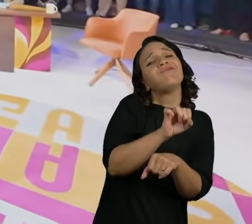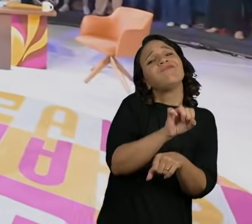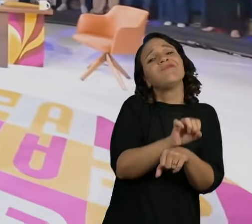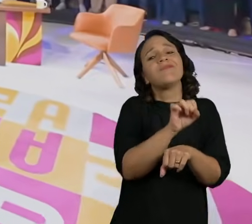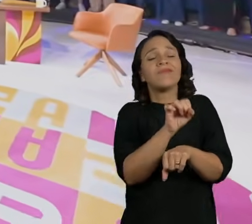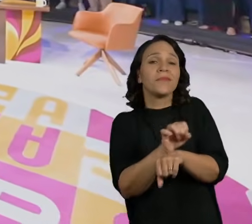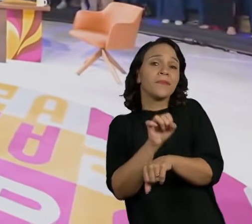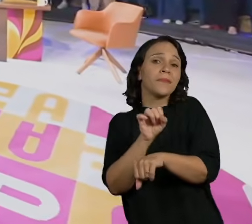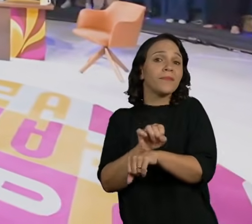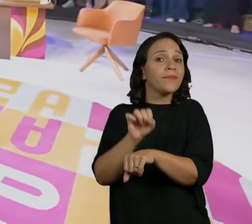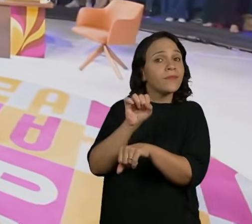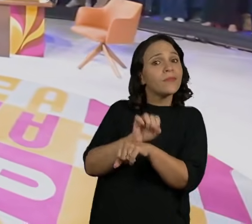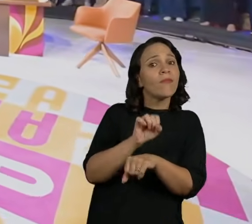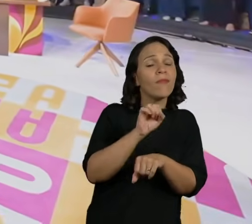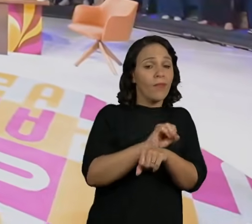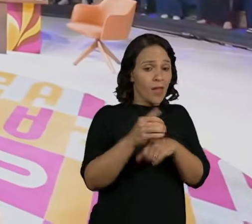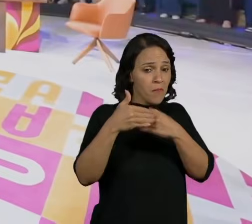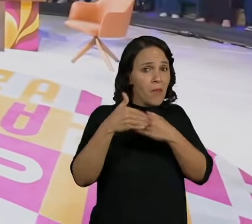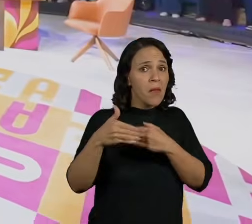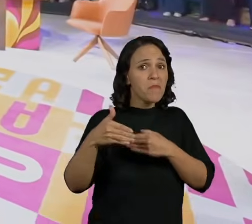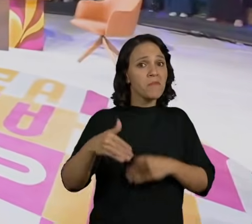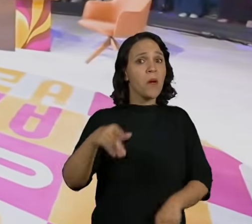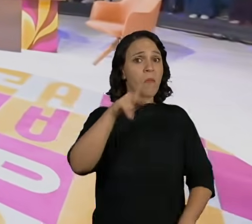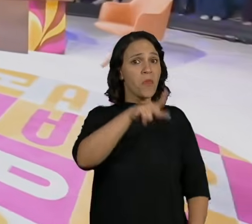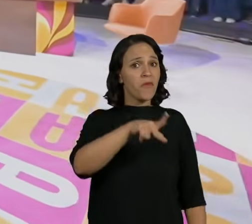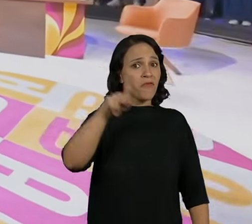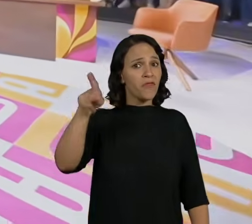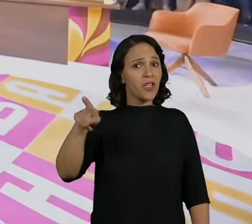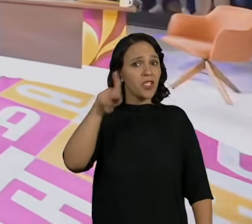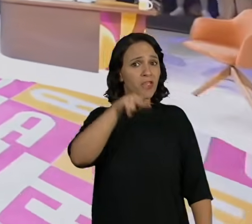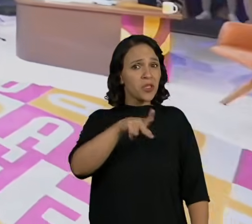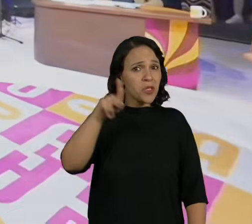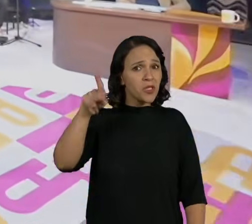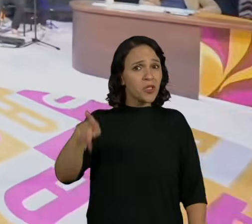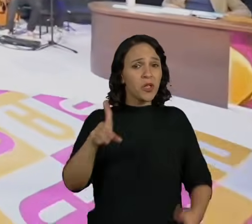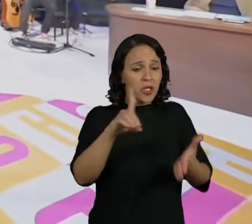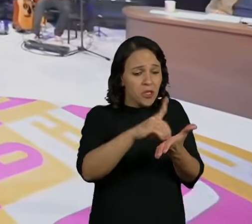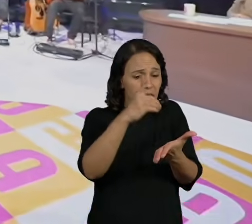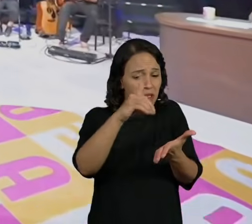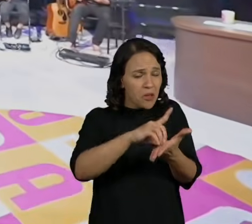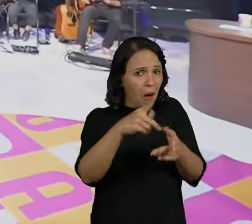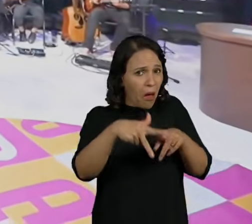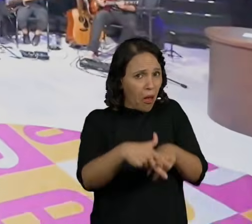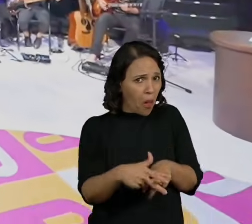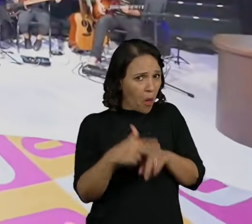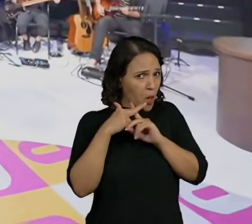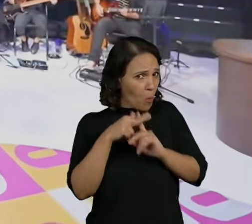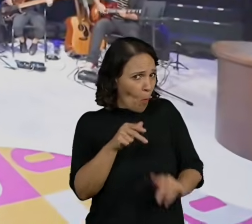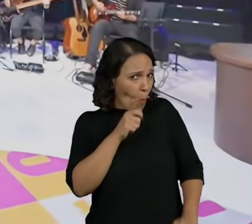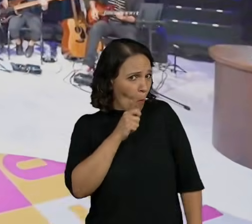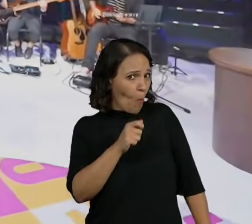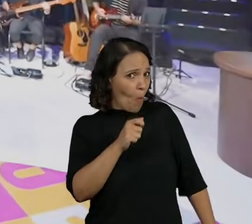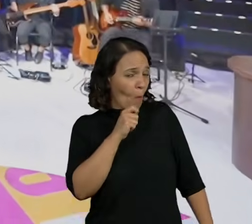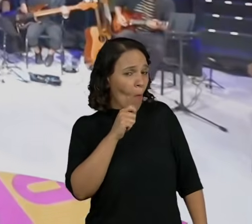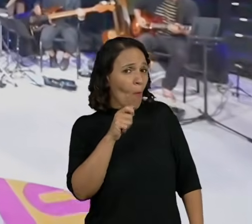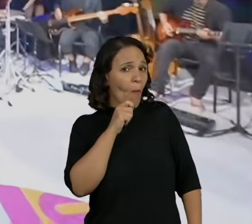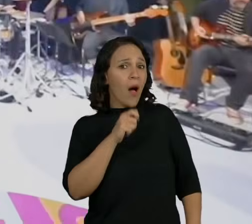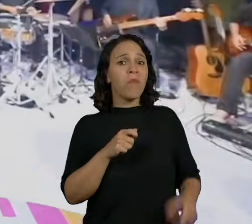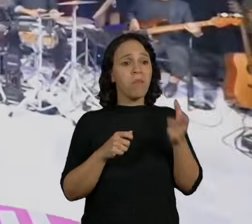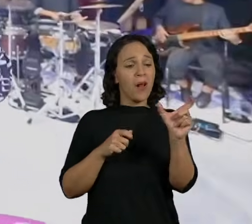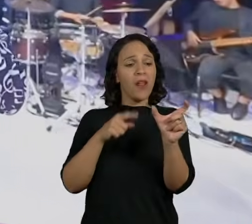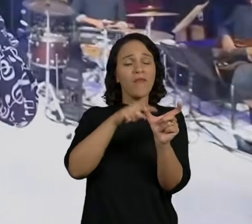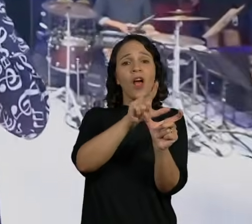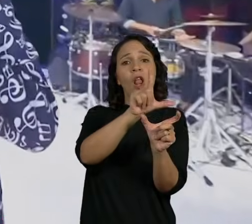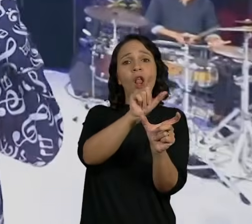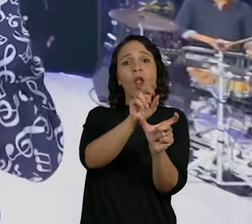E até que o professor Pasquale ao contrário me prove. Você é